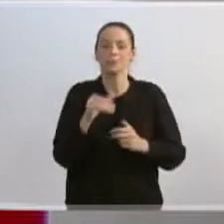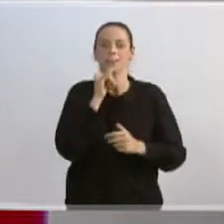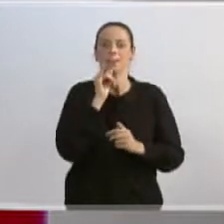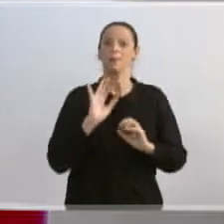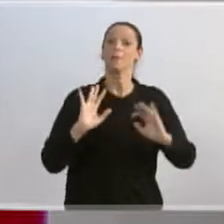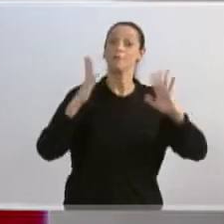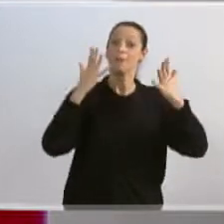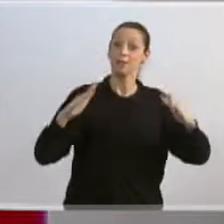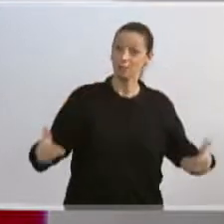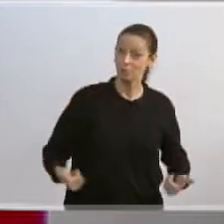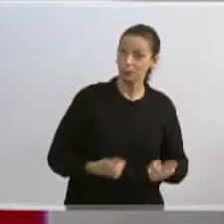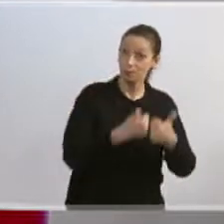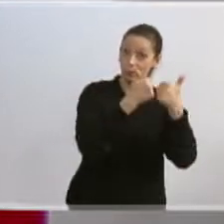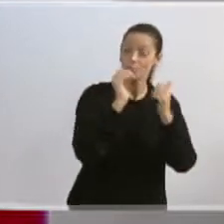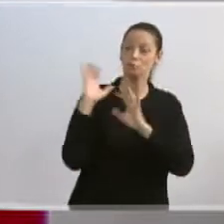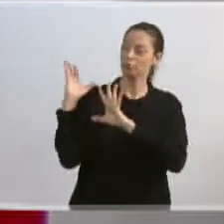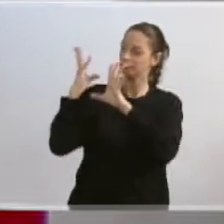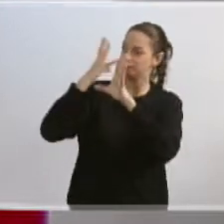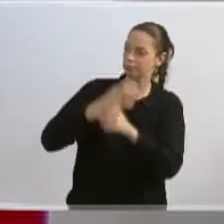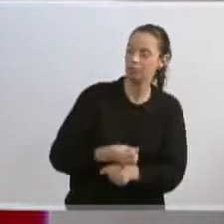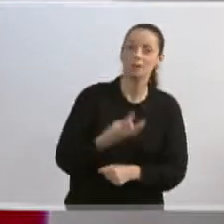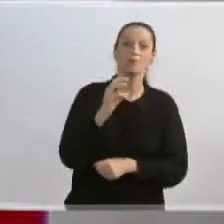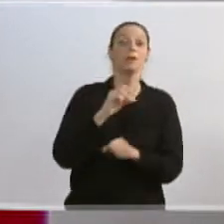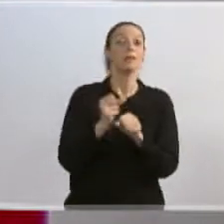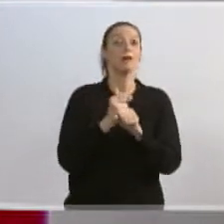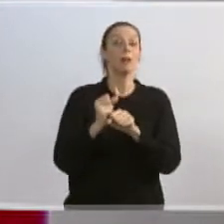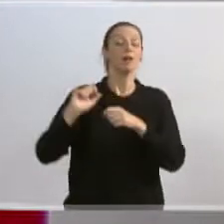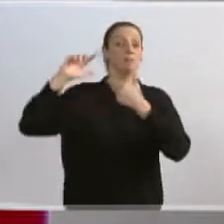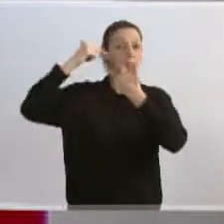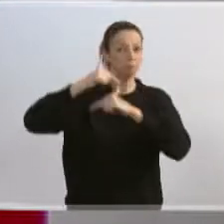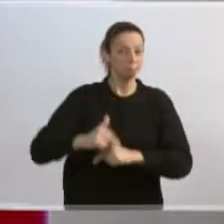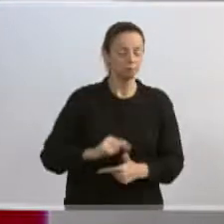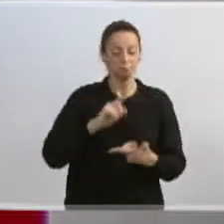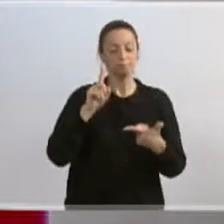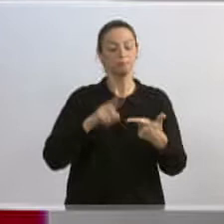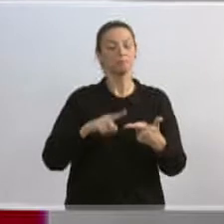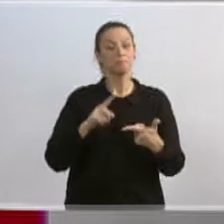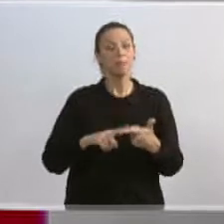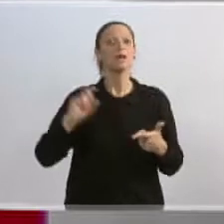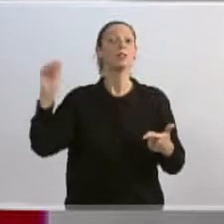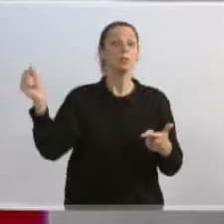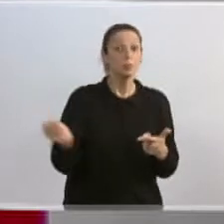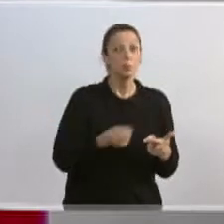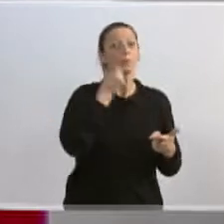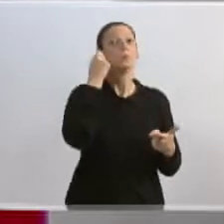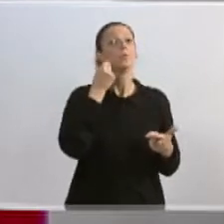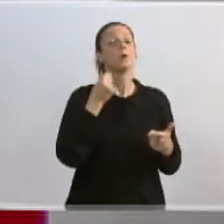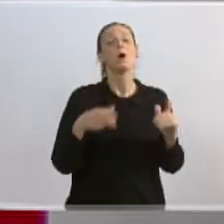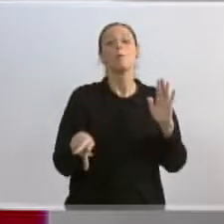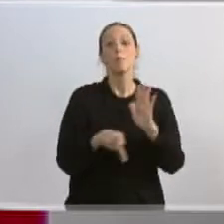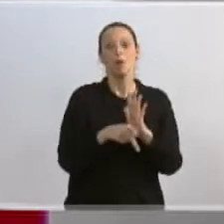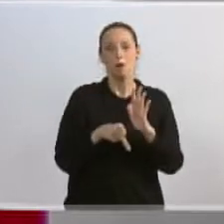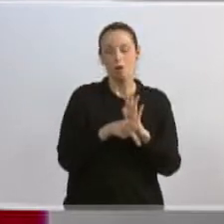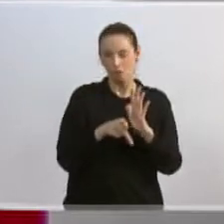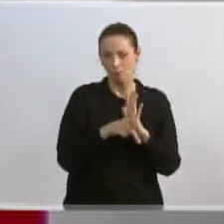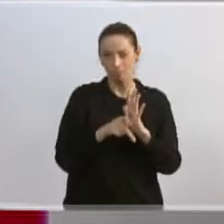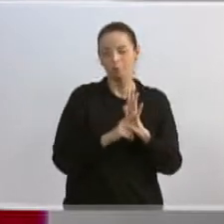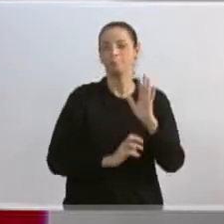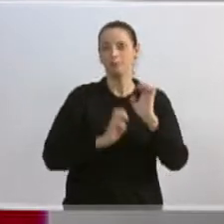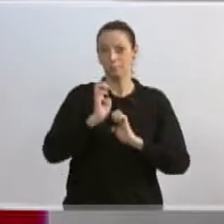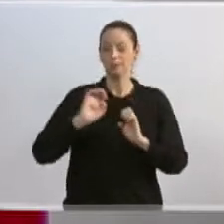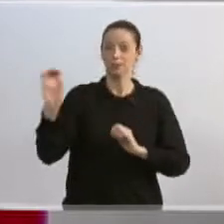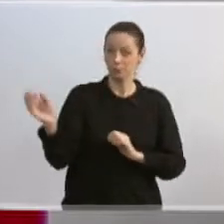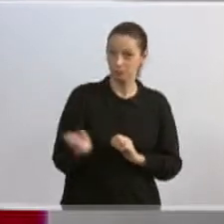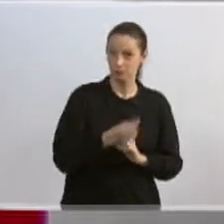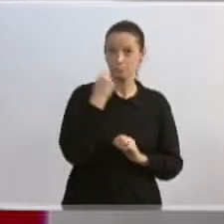fest com 30 anos de tradução tradição a produção cervejeira artesanal que tem se desenvolvido com